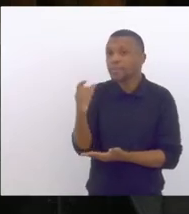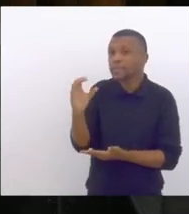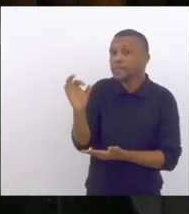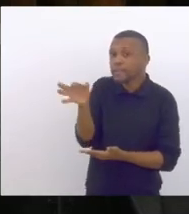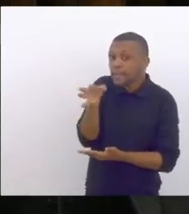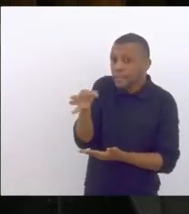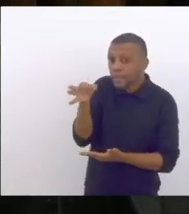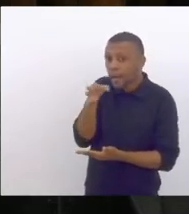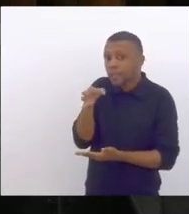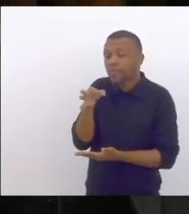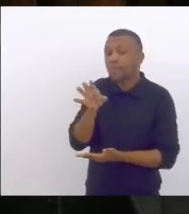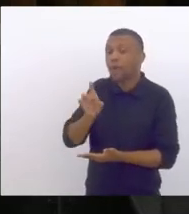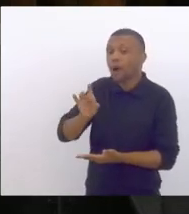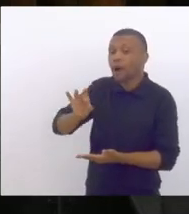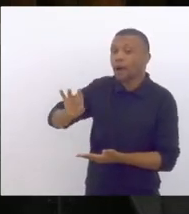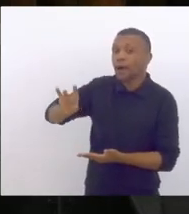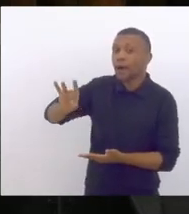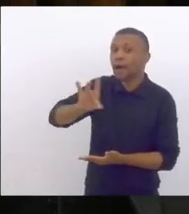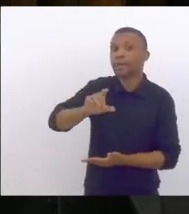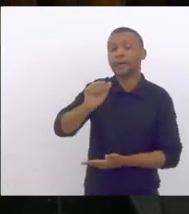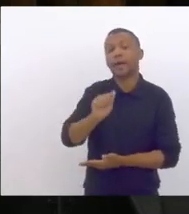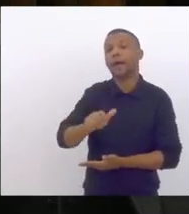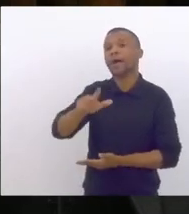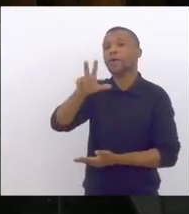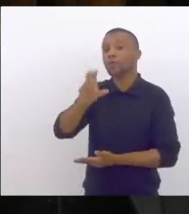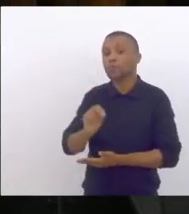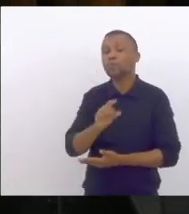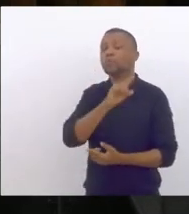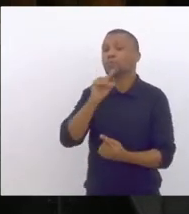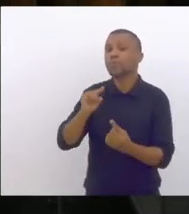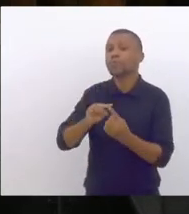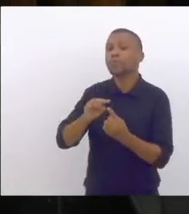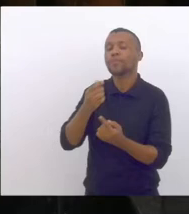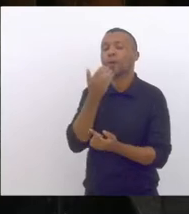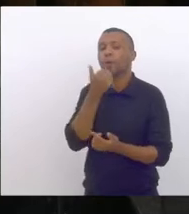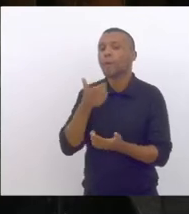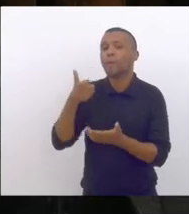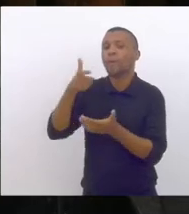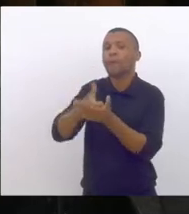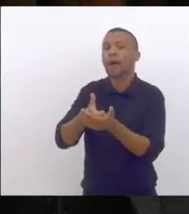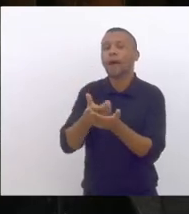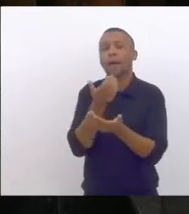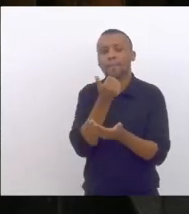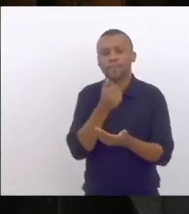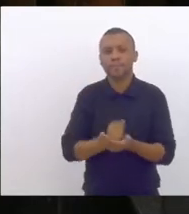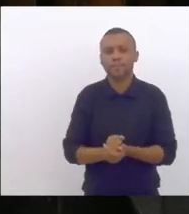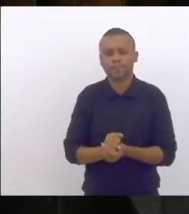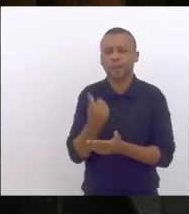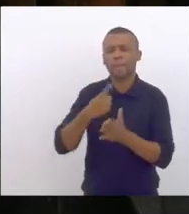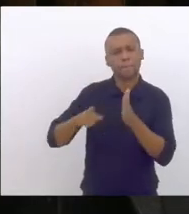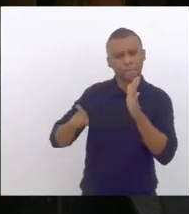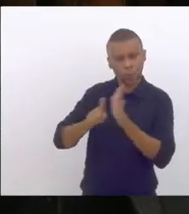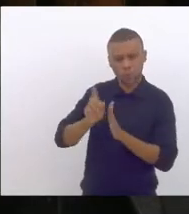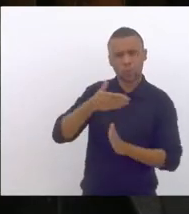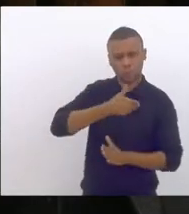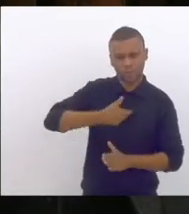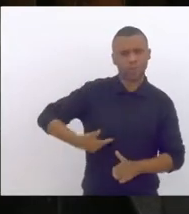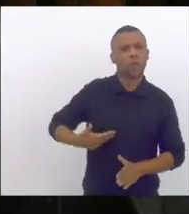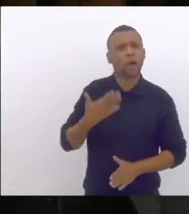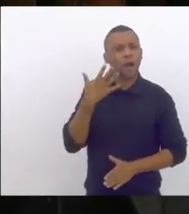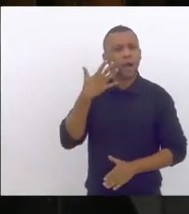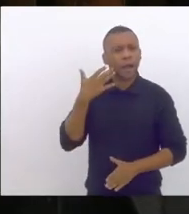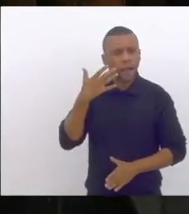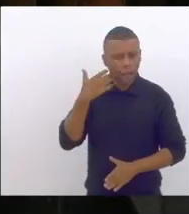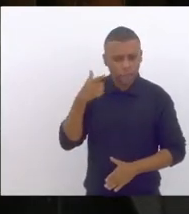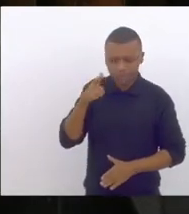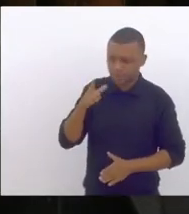eu queria perguntar ao Governador Cláudio Castro se ele consegue gastar um real e 12 centavos